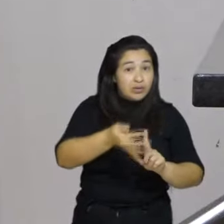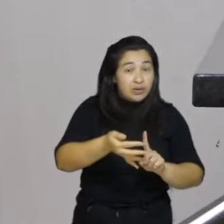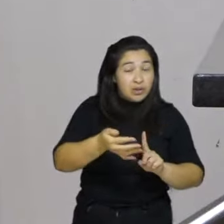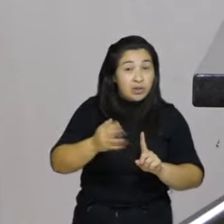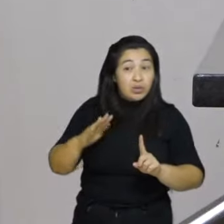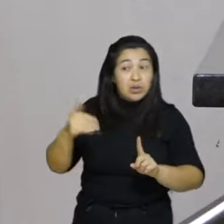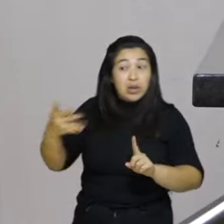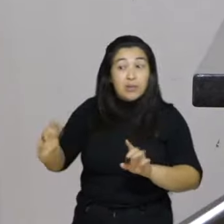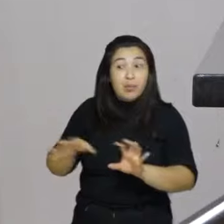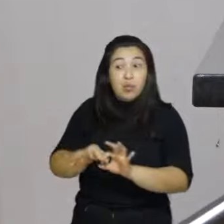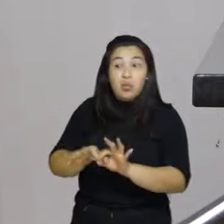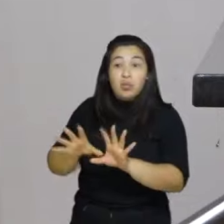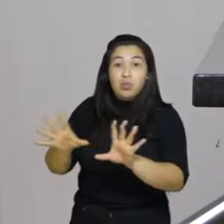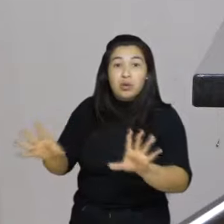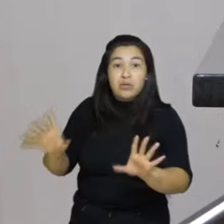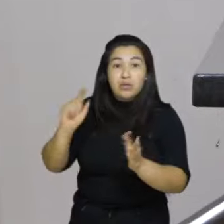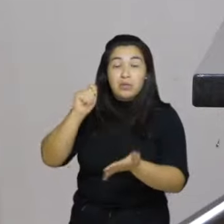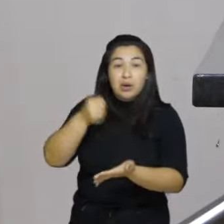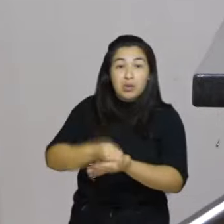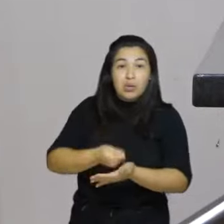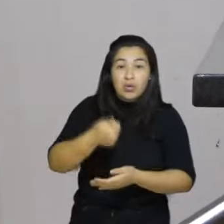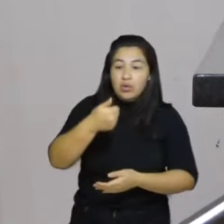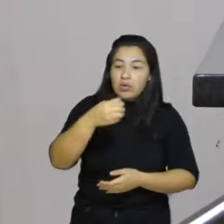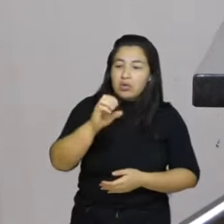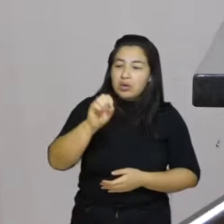após pagar uma fiança de R